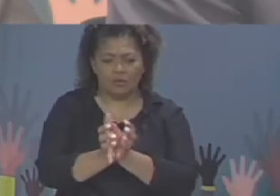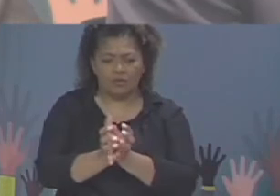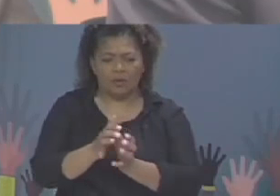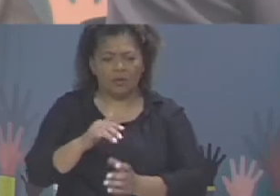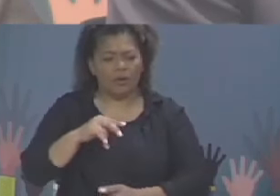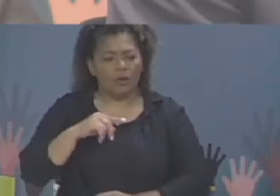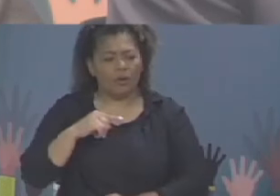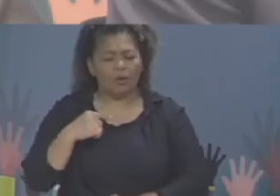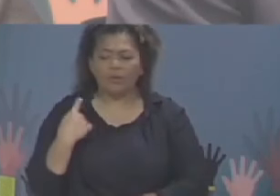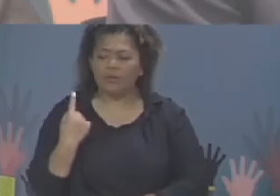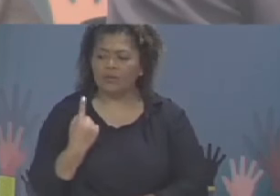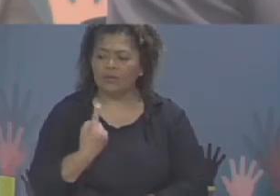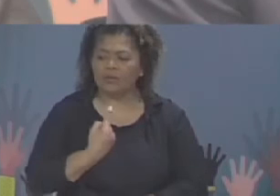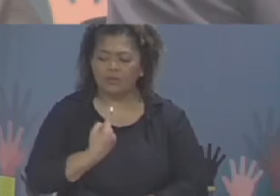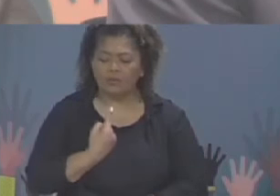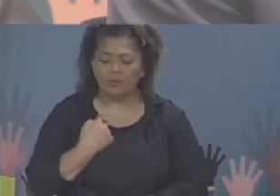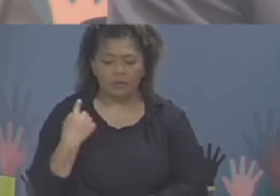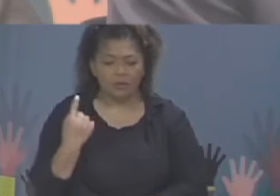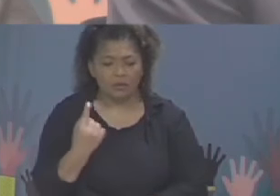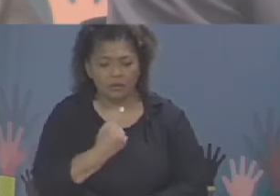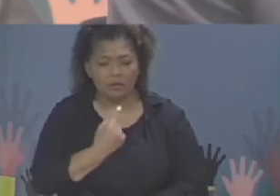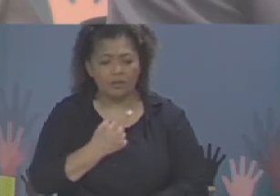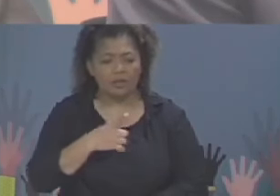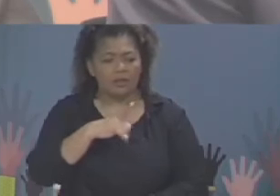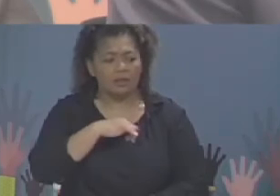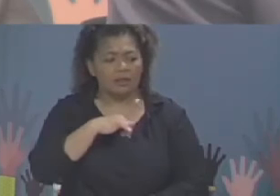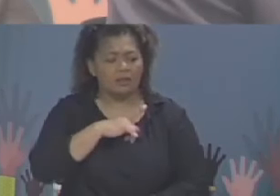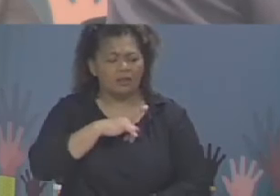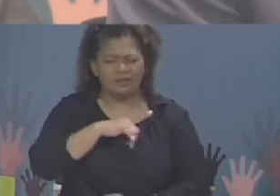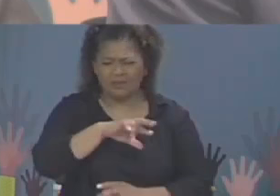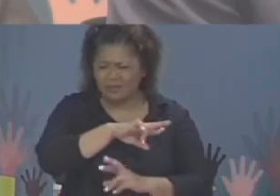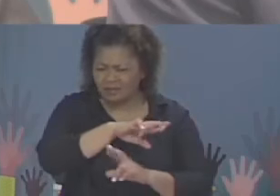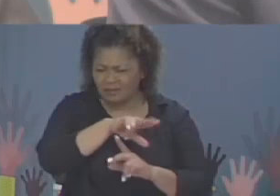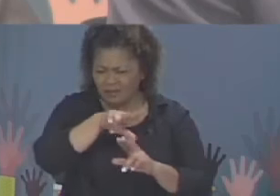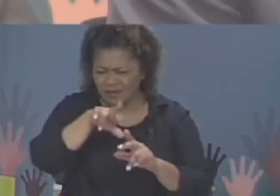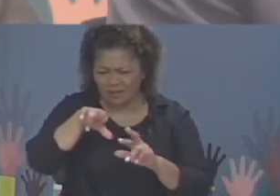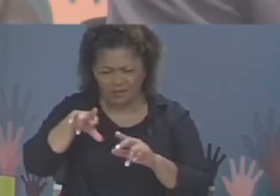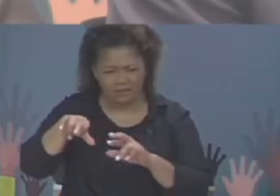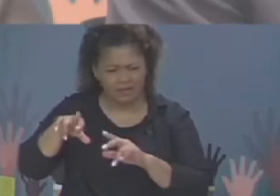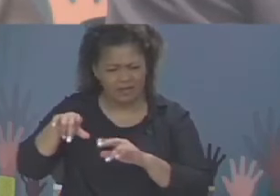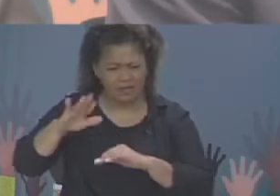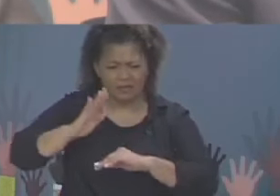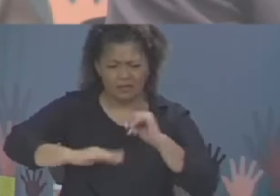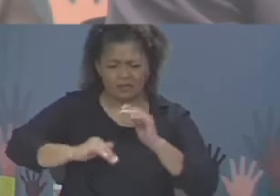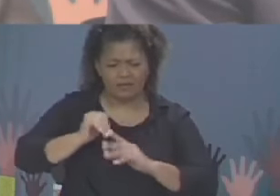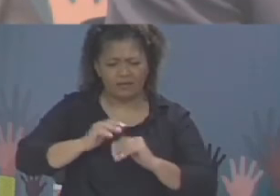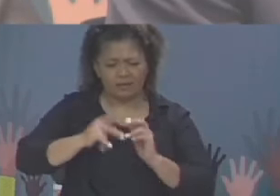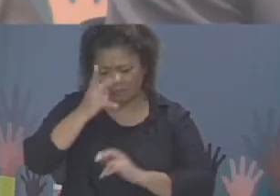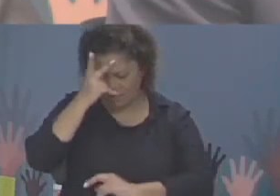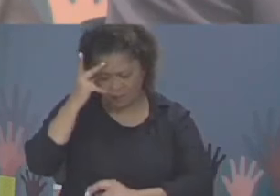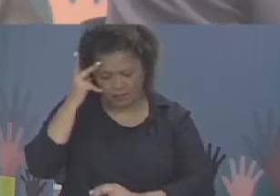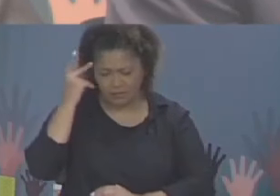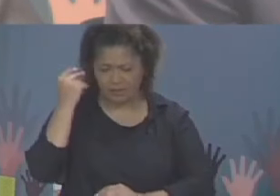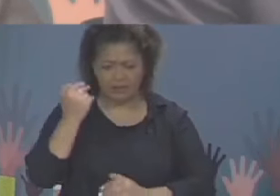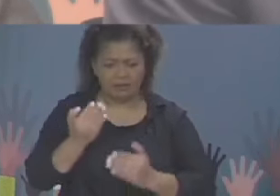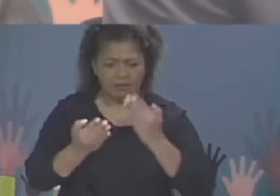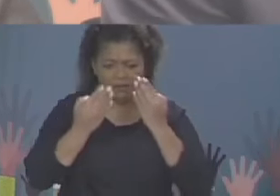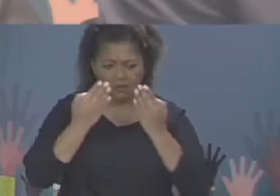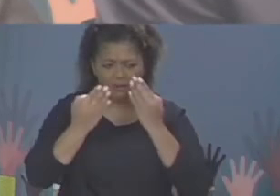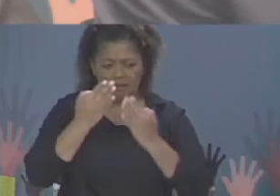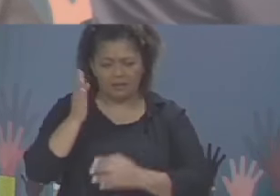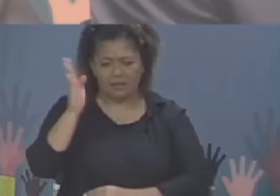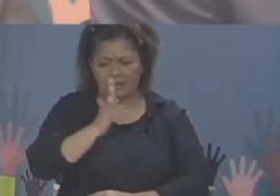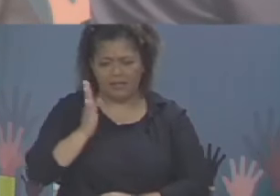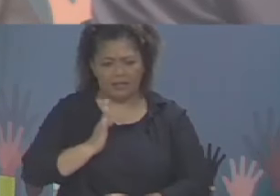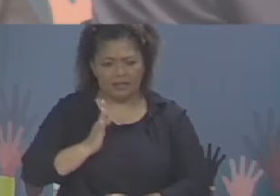pela extrema pluralidade e diversidade da psicologia brasileira. Nós temos em nossa composição pessoas